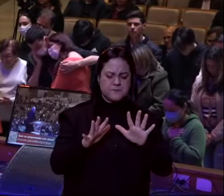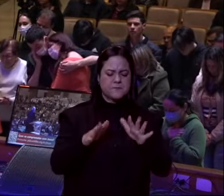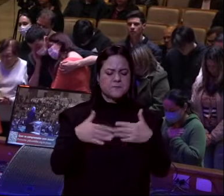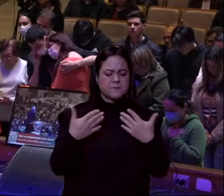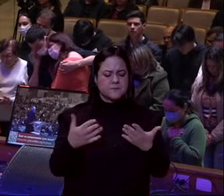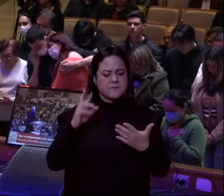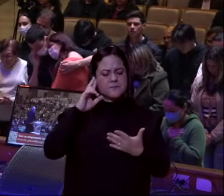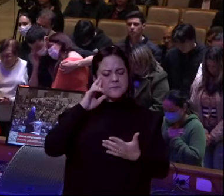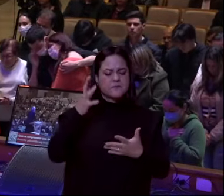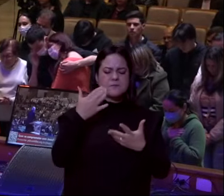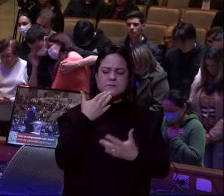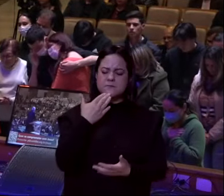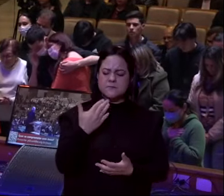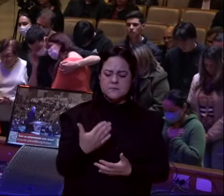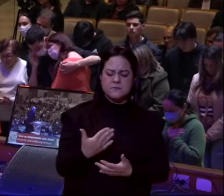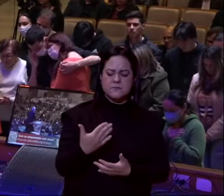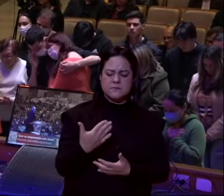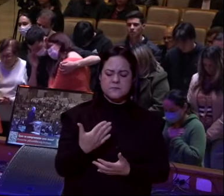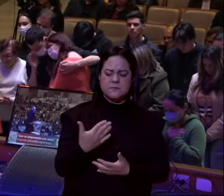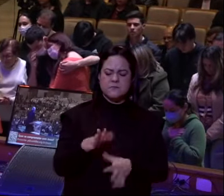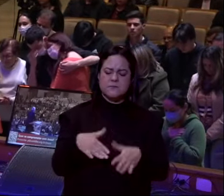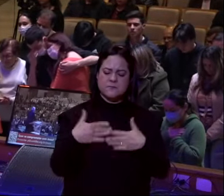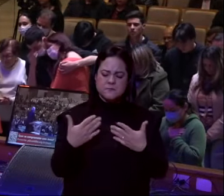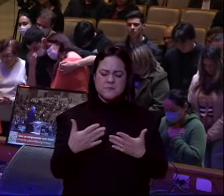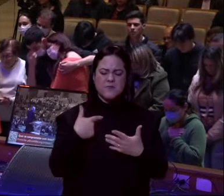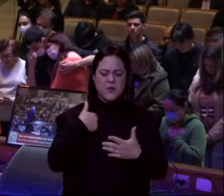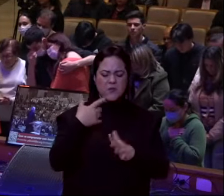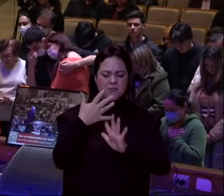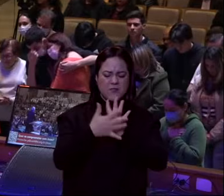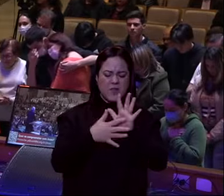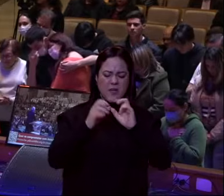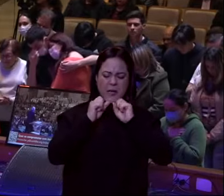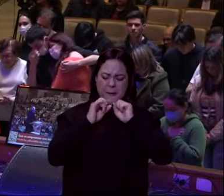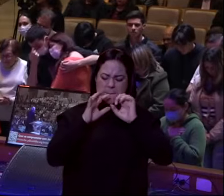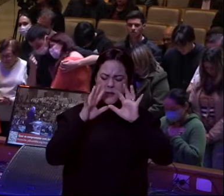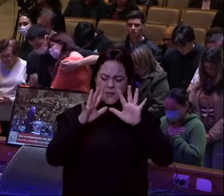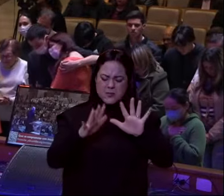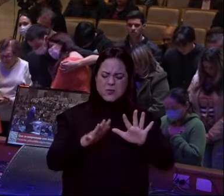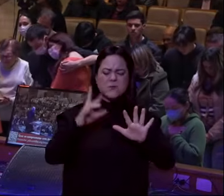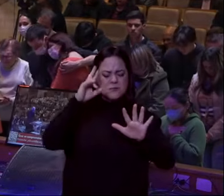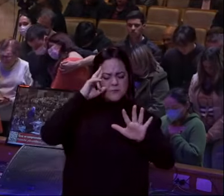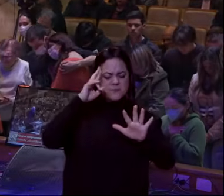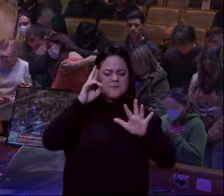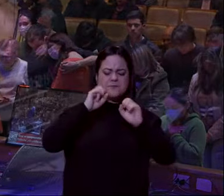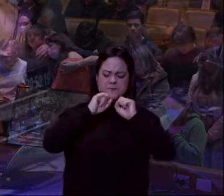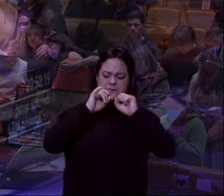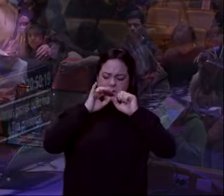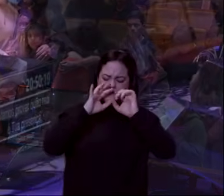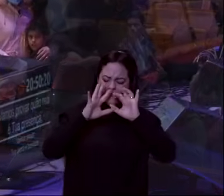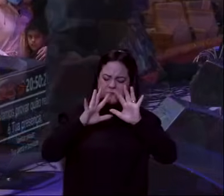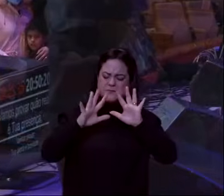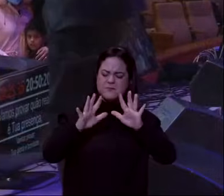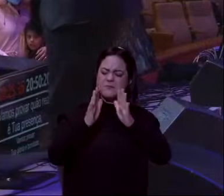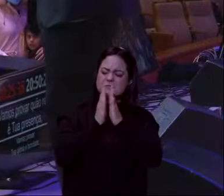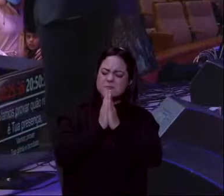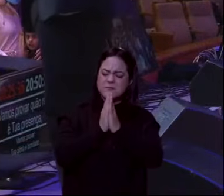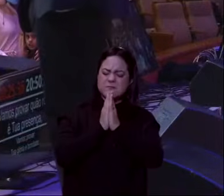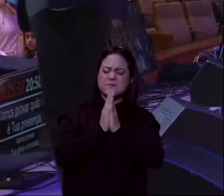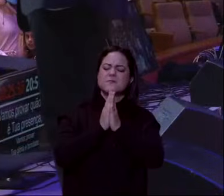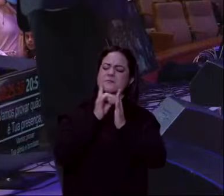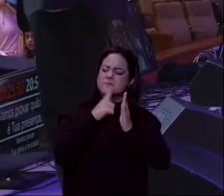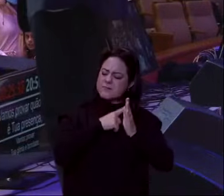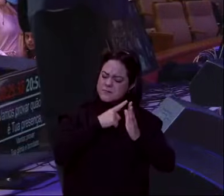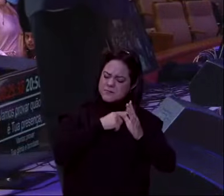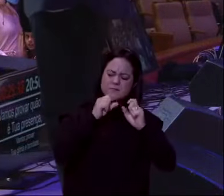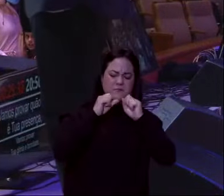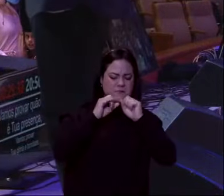Então, Senhor, eu quero te pedir que quando eu estou dizendo abençoa, o Senhor abençoe, por favor, e que a